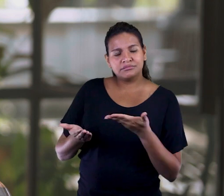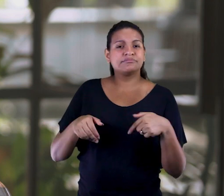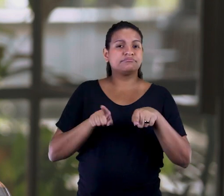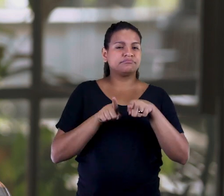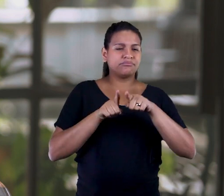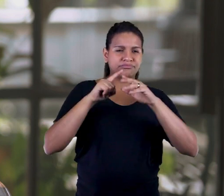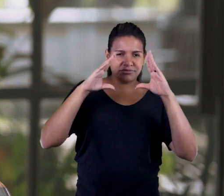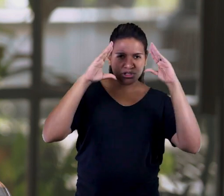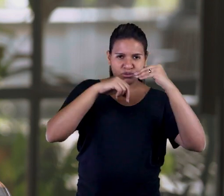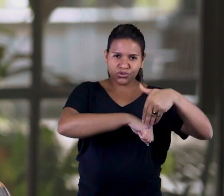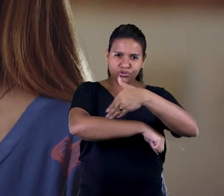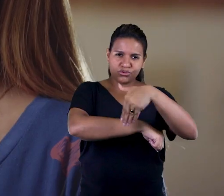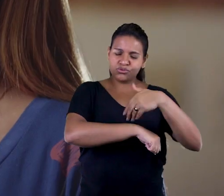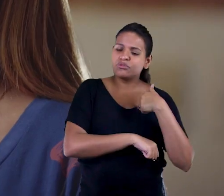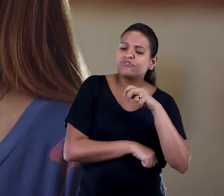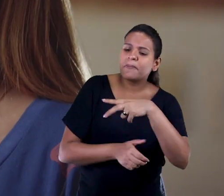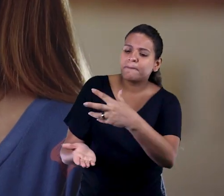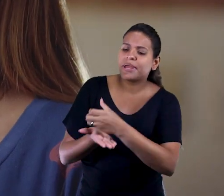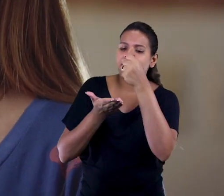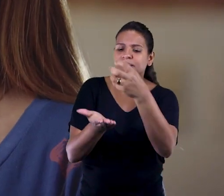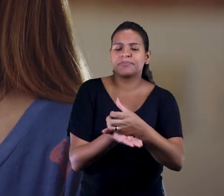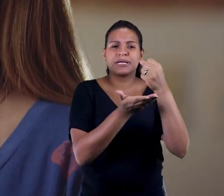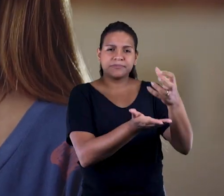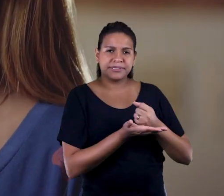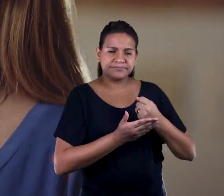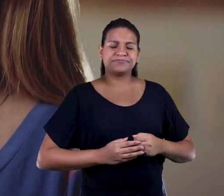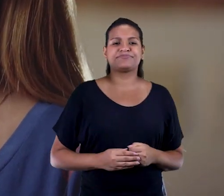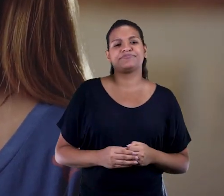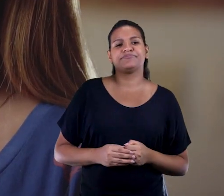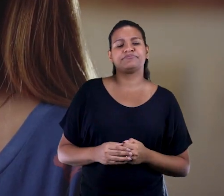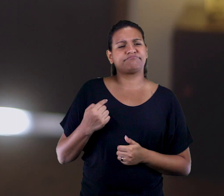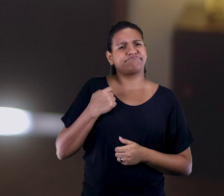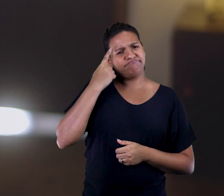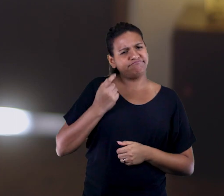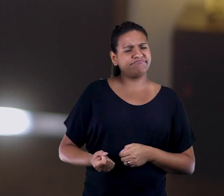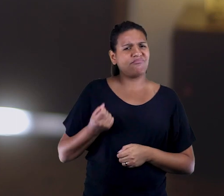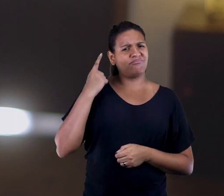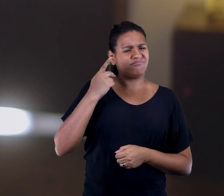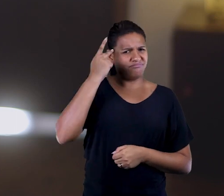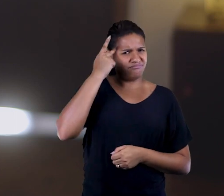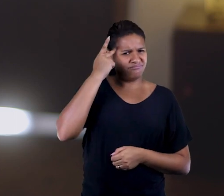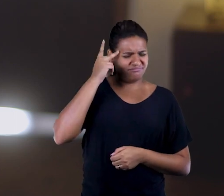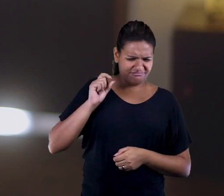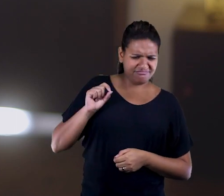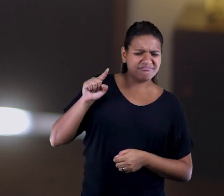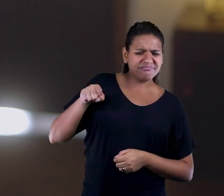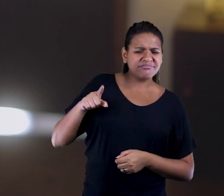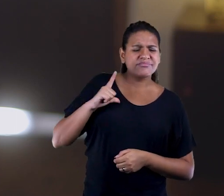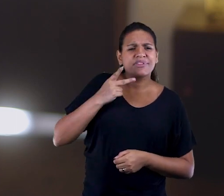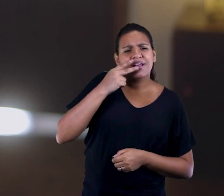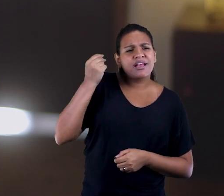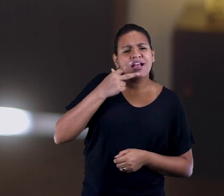para recolher gatos na vizinhança. Eu comecei a estranhar que existisse em São Paulo alguém que conseguisse resgatar todos os